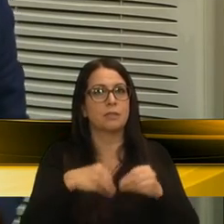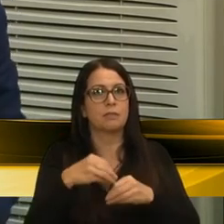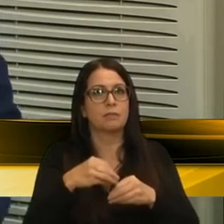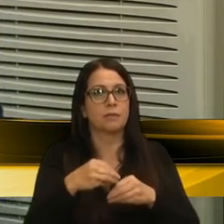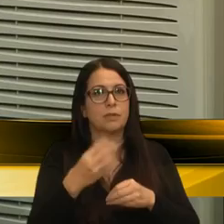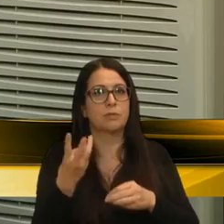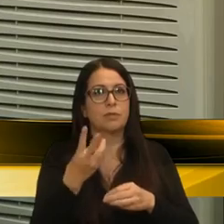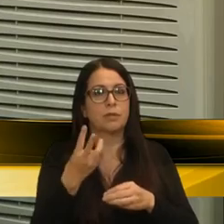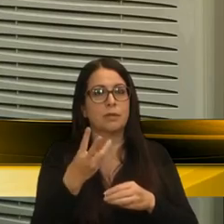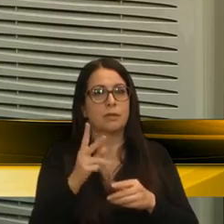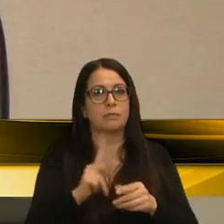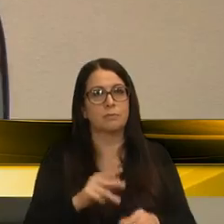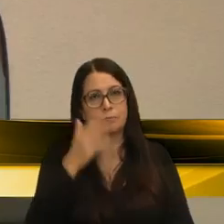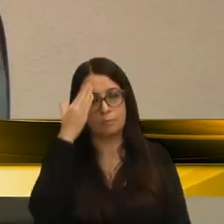o trio obrigado ao presidente